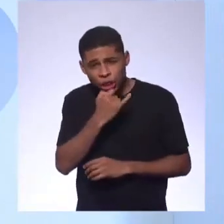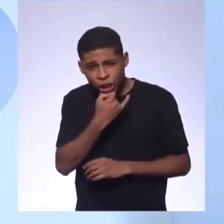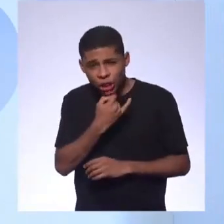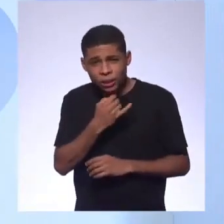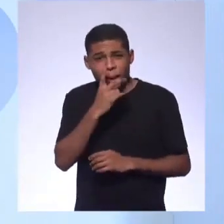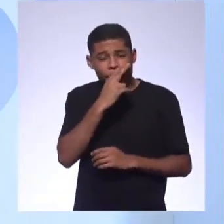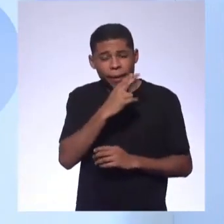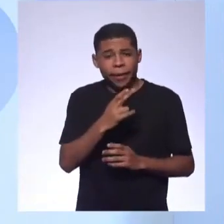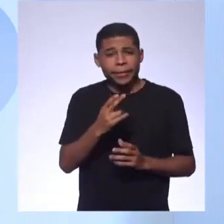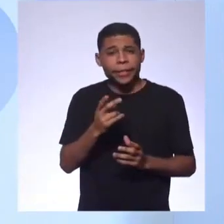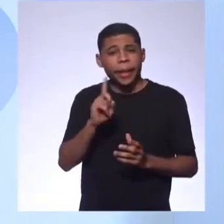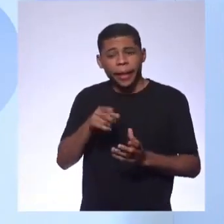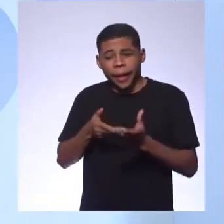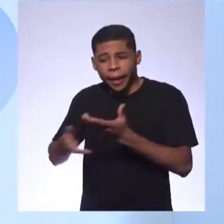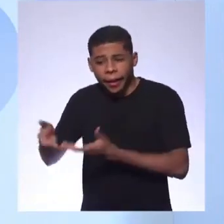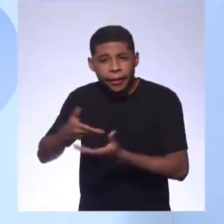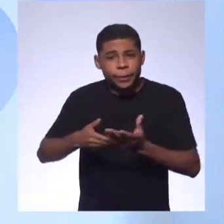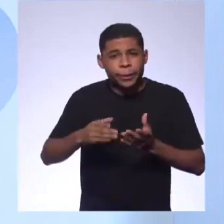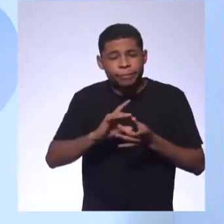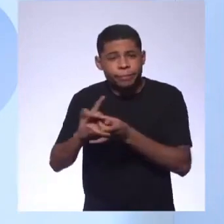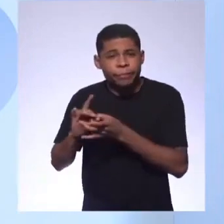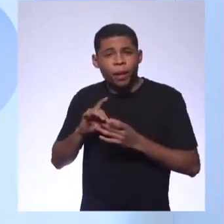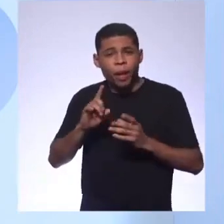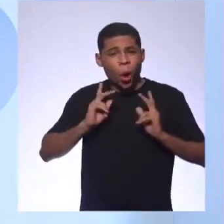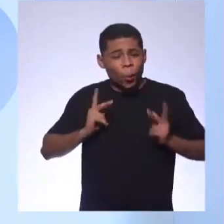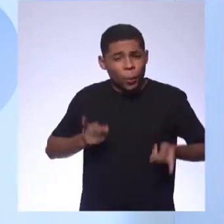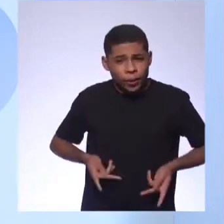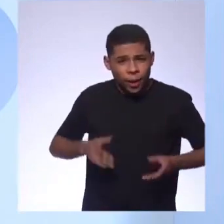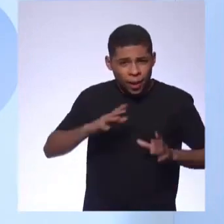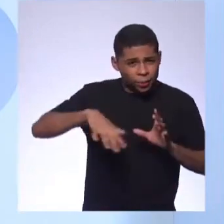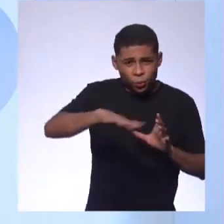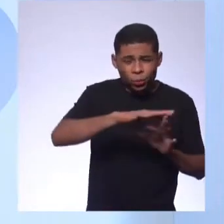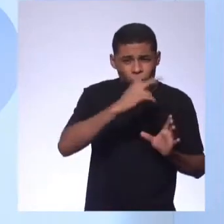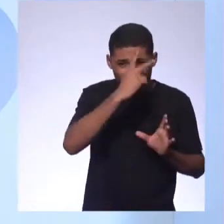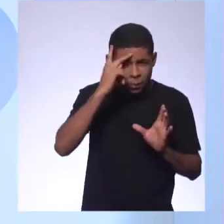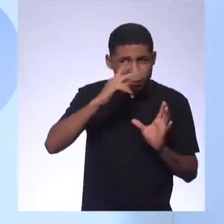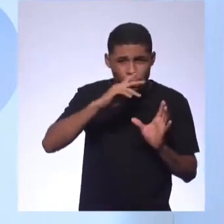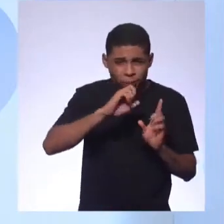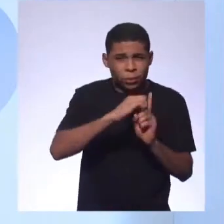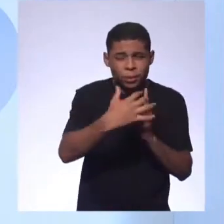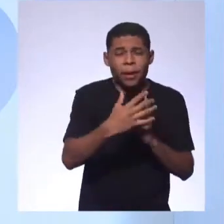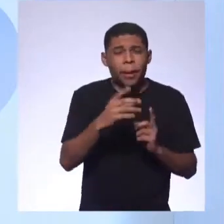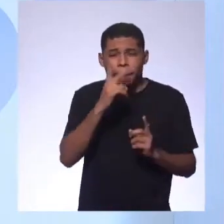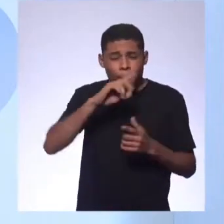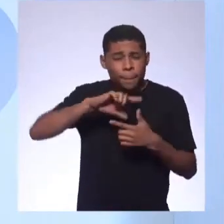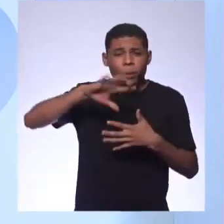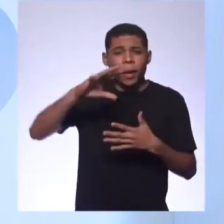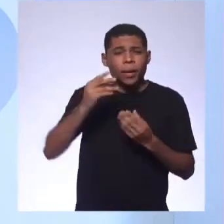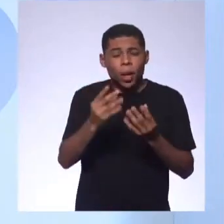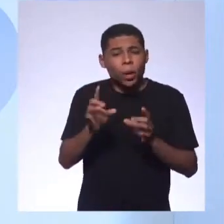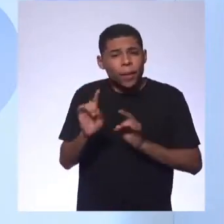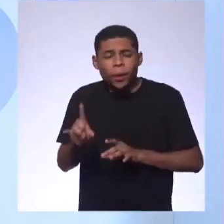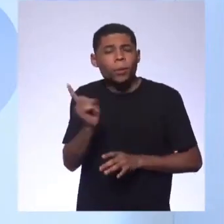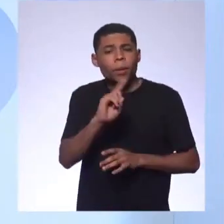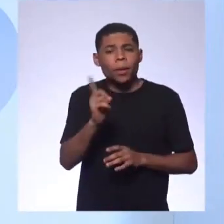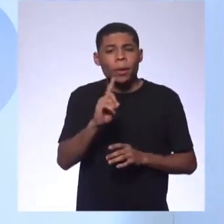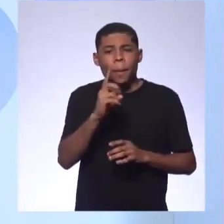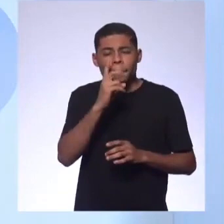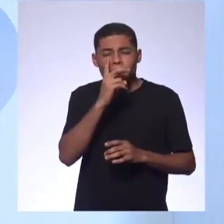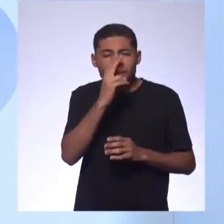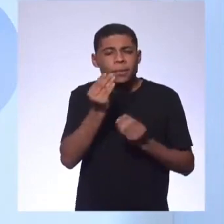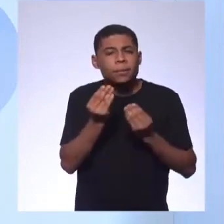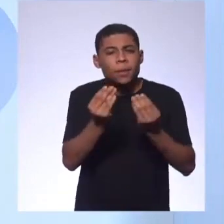relação em que a humanidade não é o desenvolvimento técnico, a modernidade ela trouxe como resultado